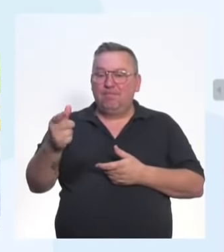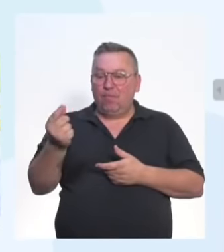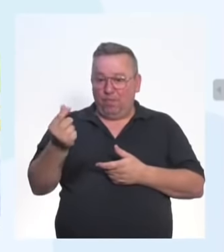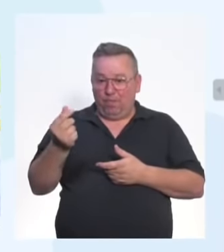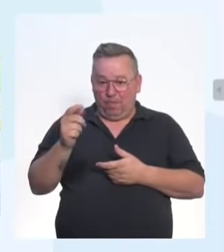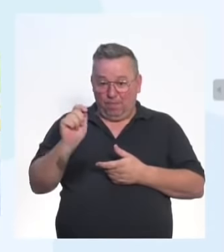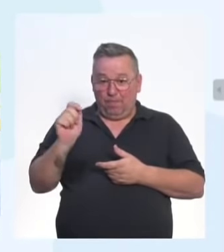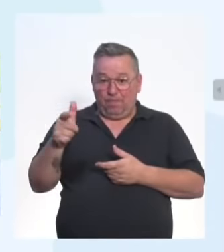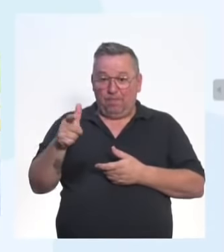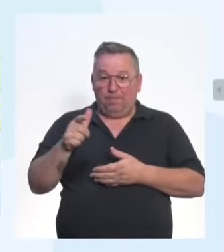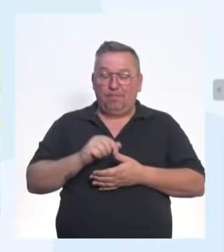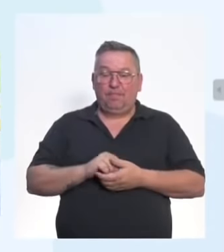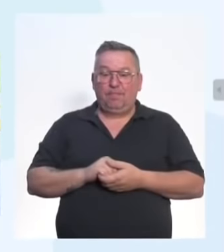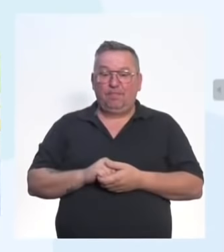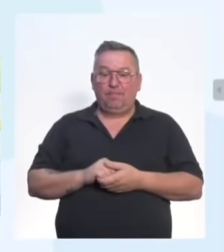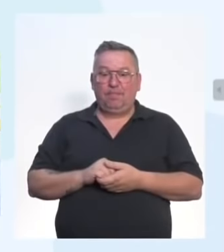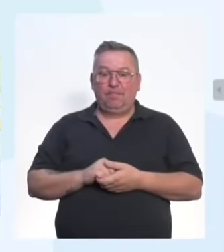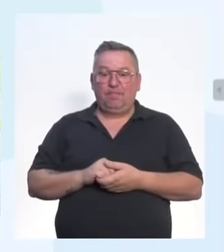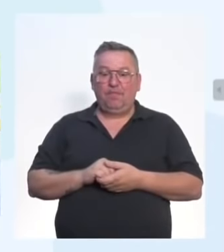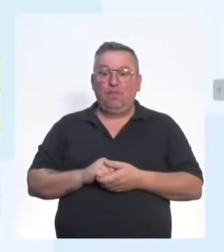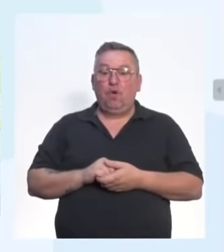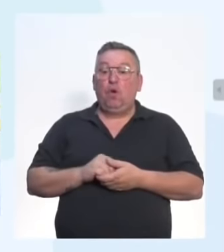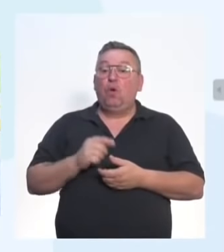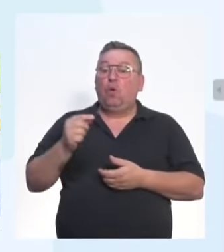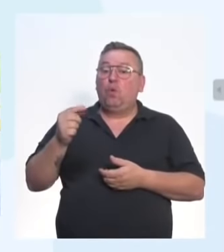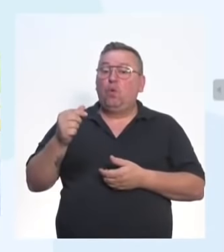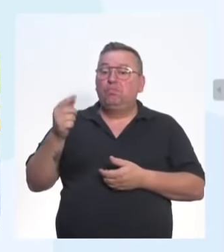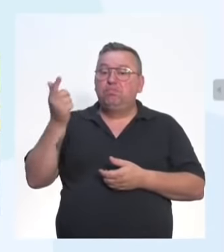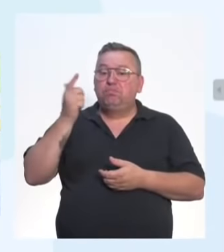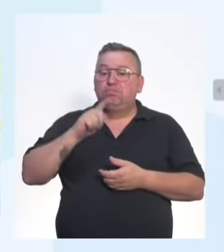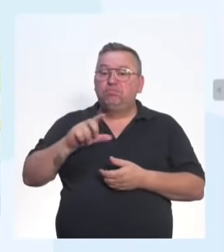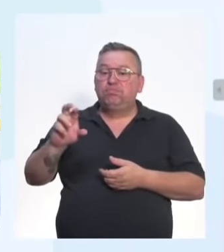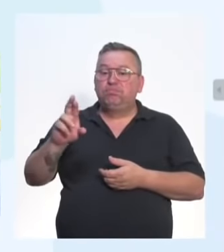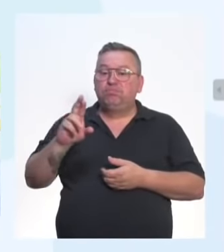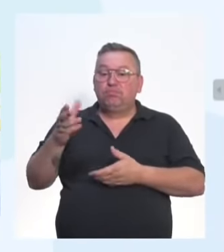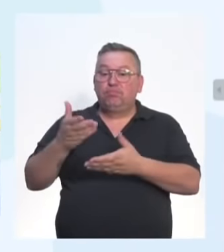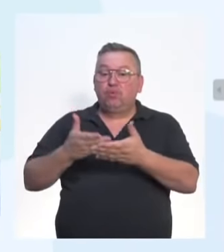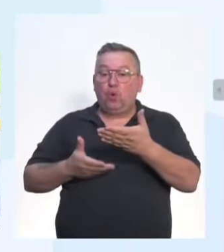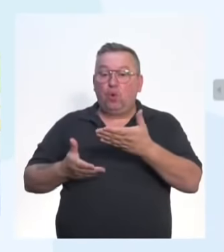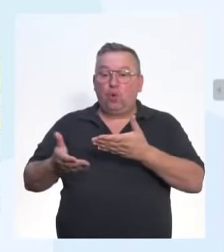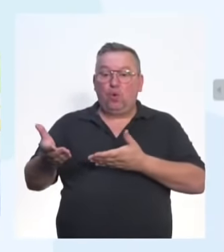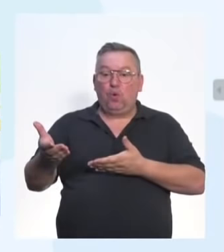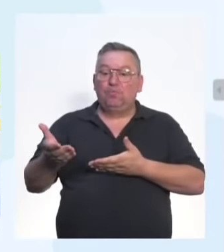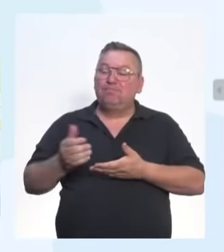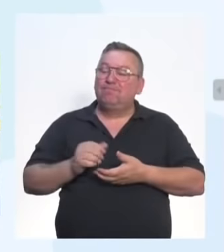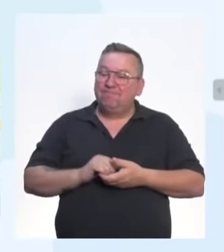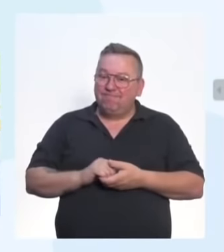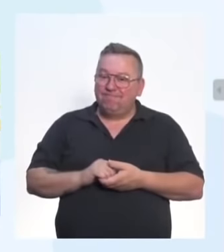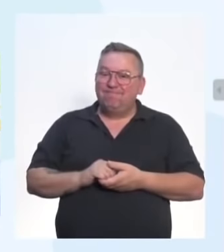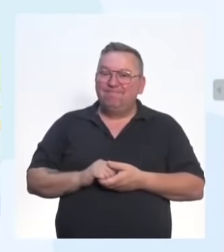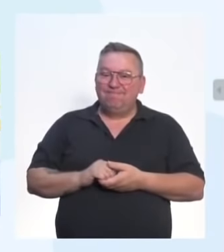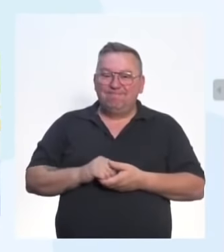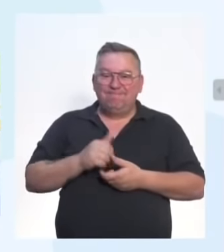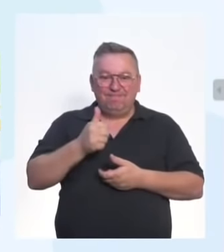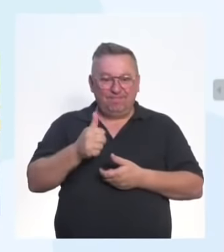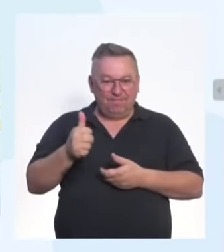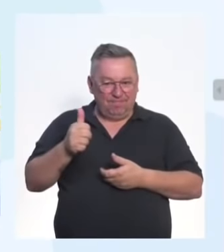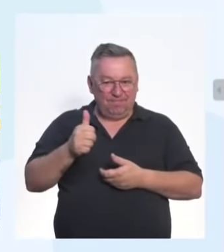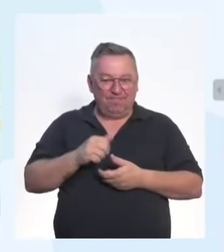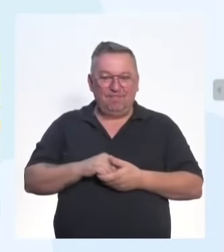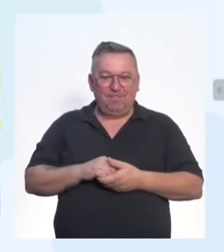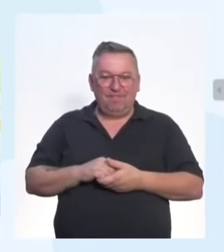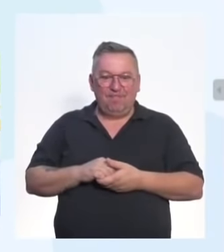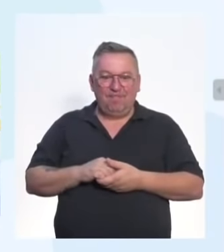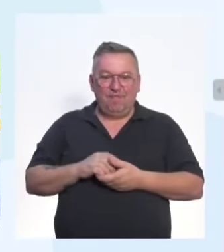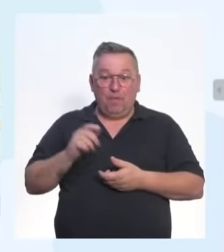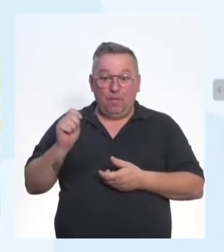essa nota, certo? Quanto que ele recebeu de troco? Tudo bem? Então ele pagou